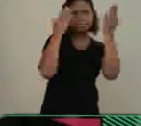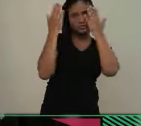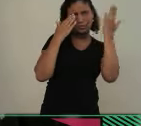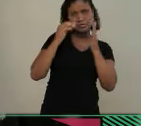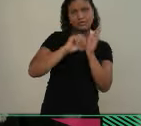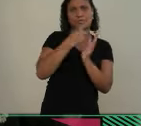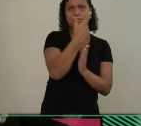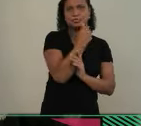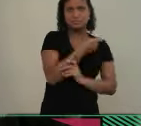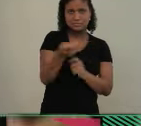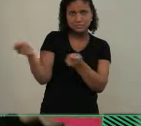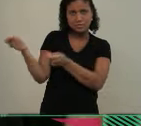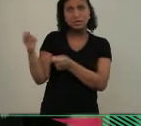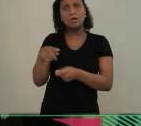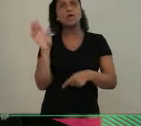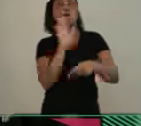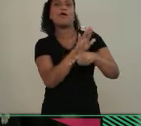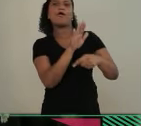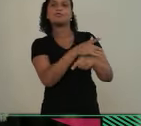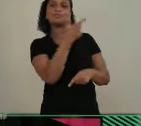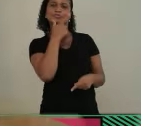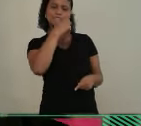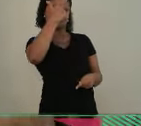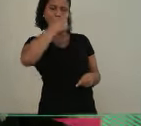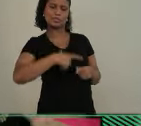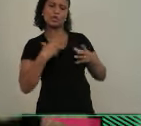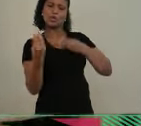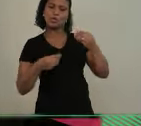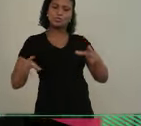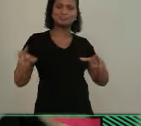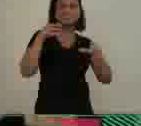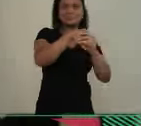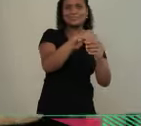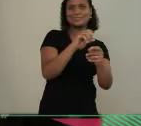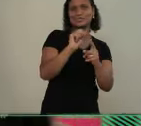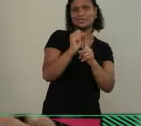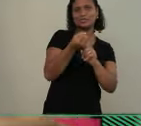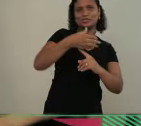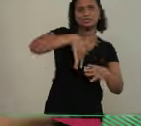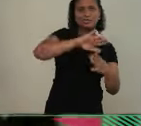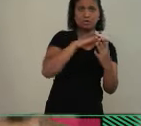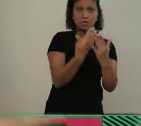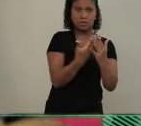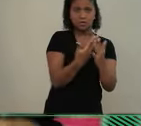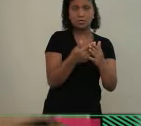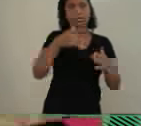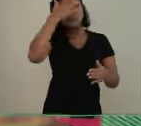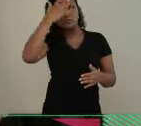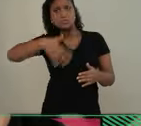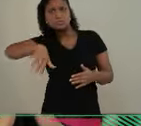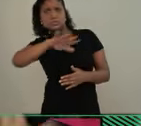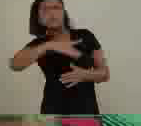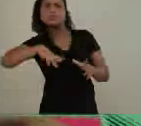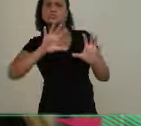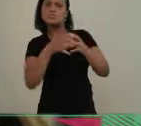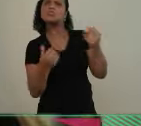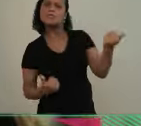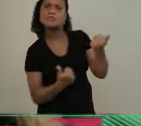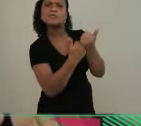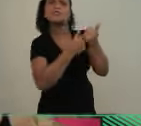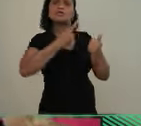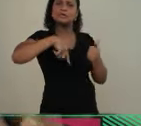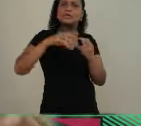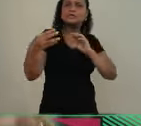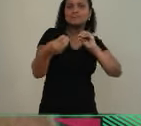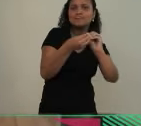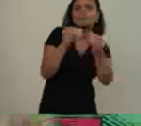uma psicoterapia uma vez por semana, que é uma coisa que ajuda um pouco na questão do comportamento escolar. Esse pessoal de